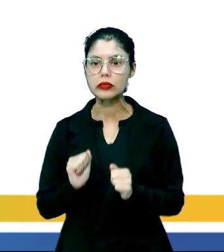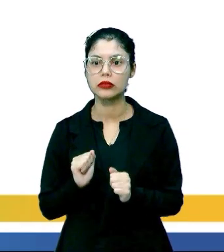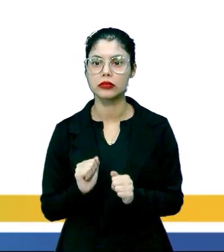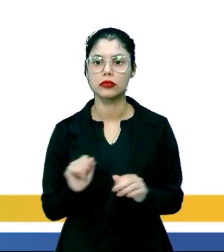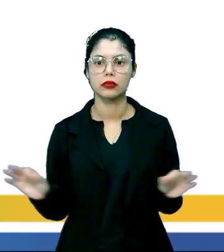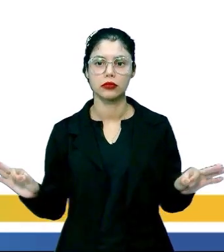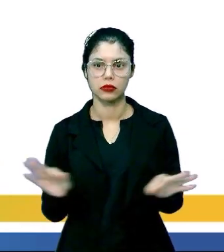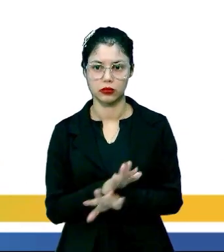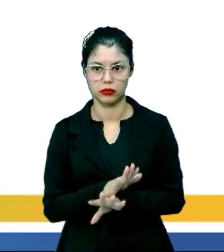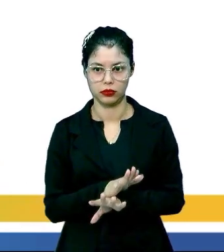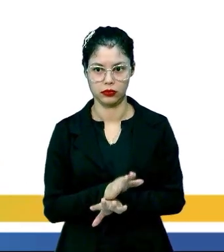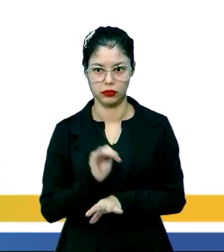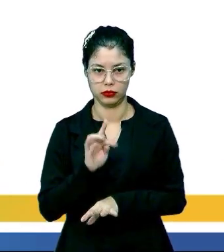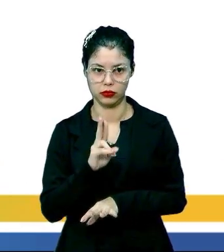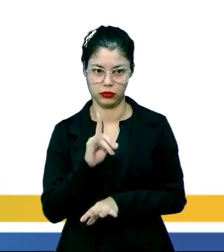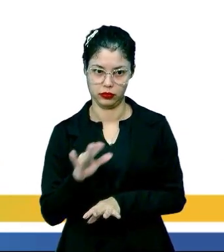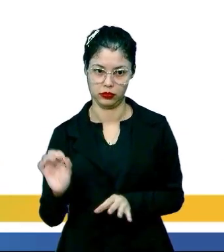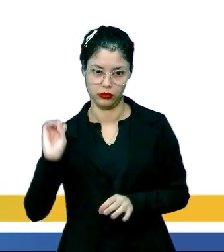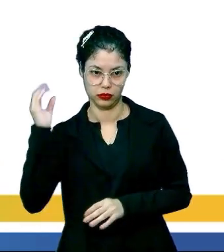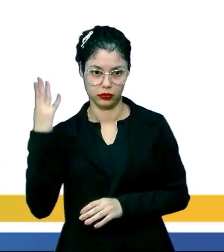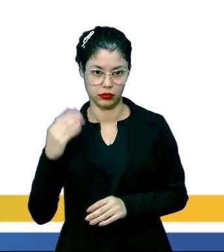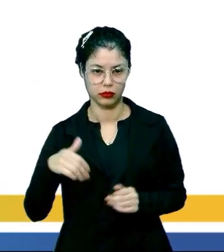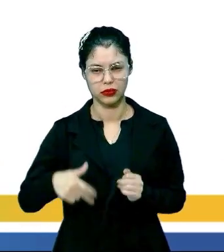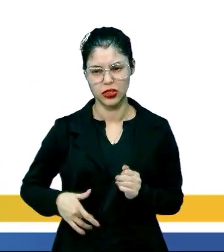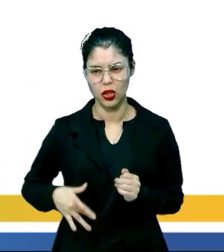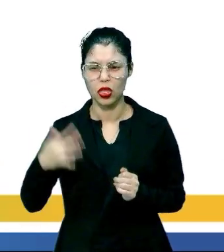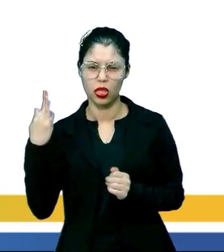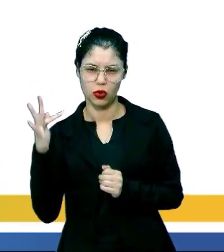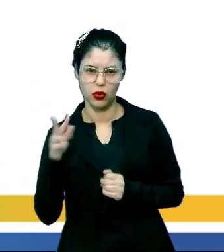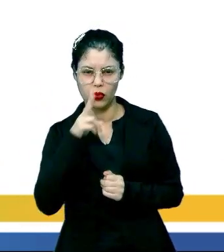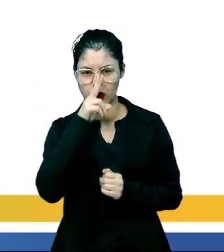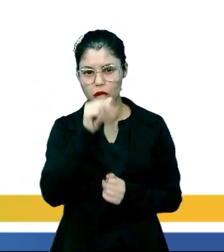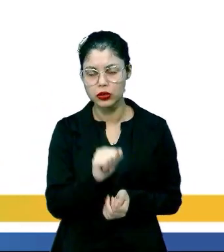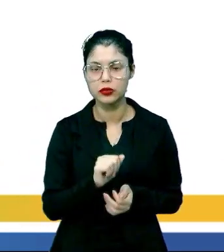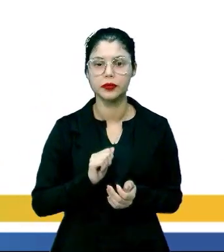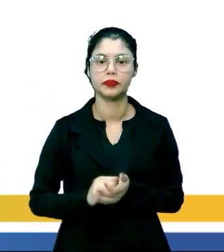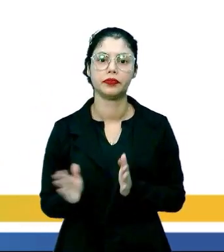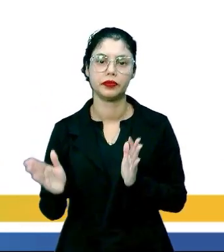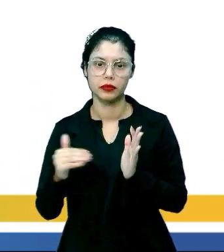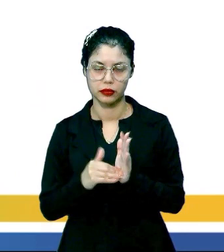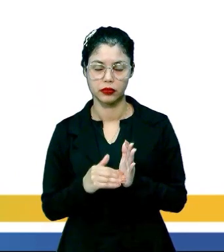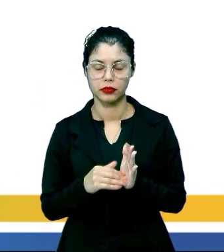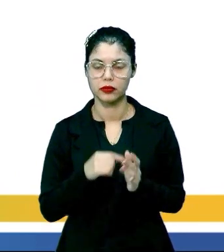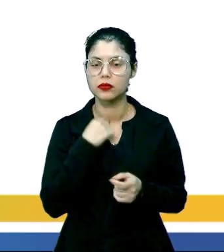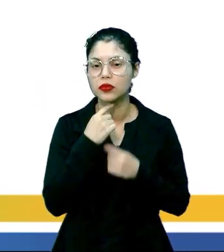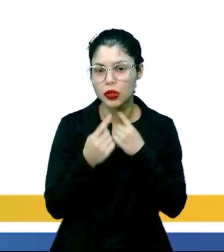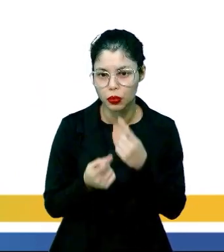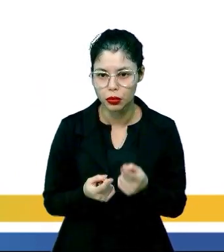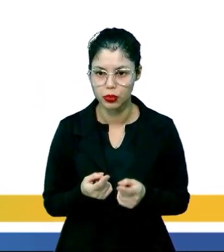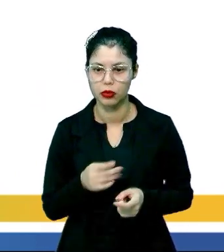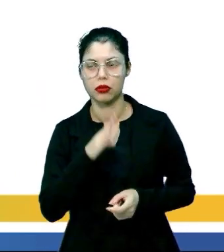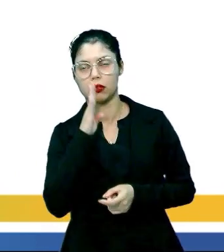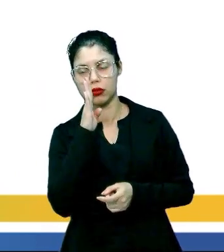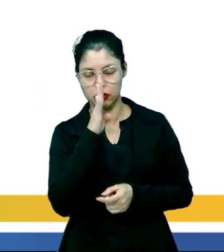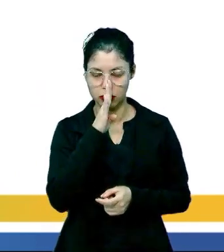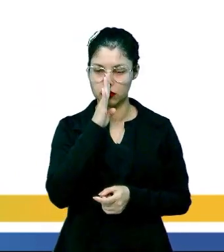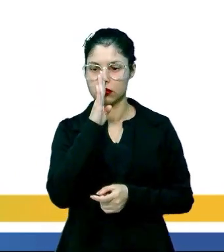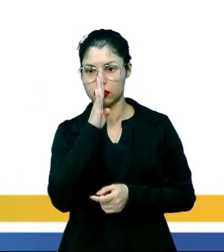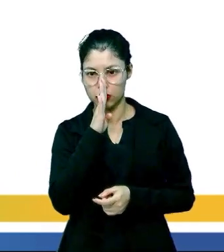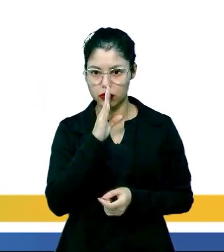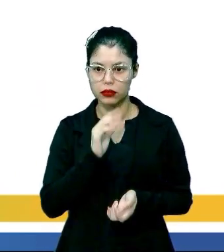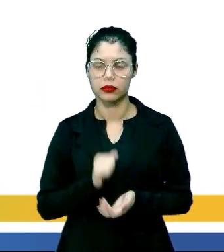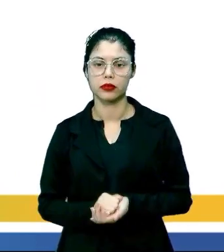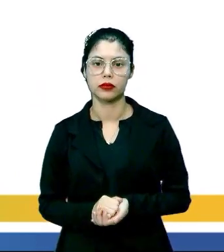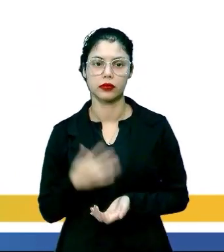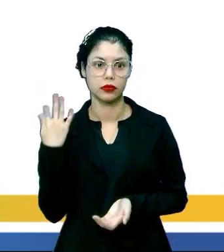pode destruir os uréteres, tá? Causando cólicas renais fortíssimas, até além de náuseas e vômitos, tá? Dizem aí que é